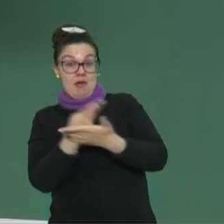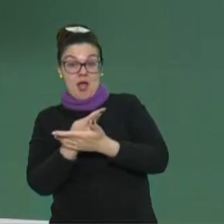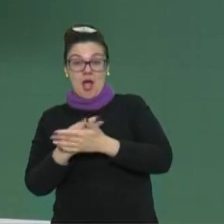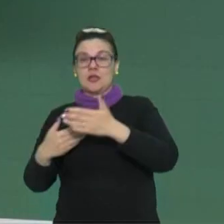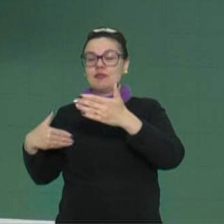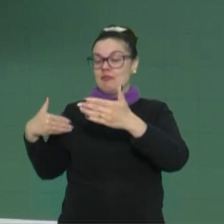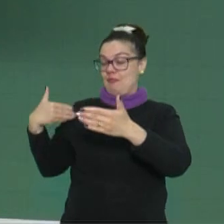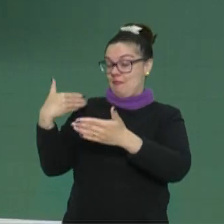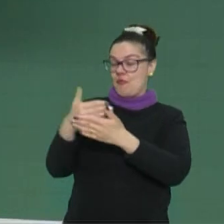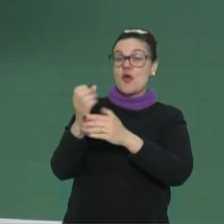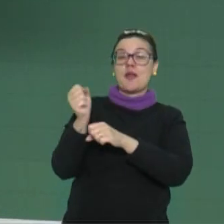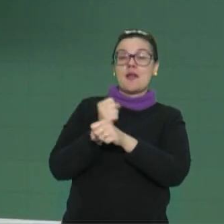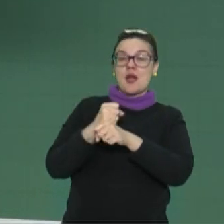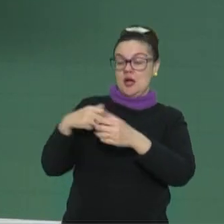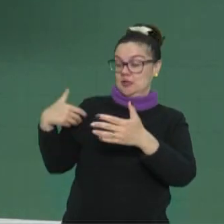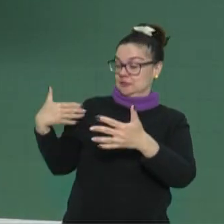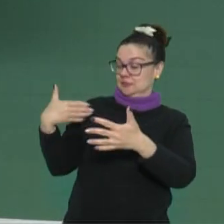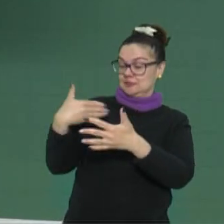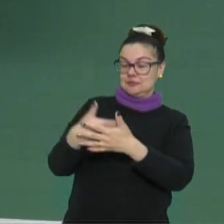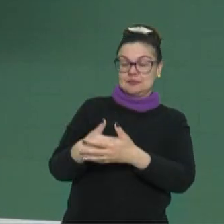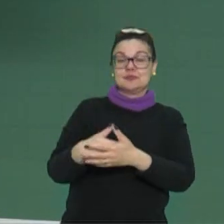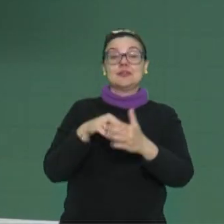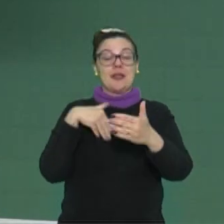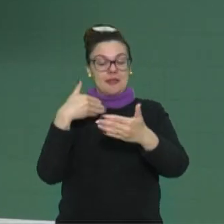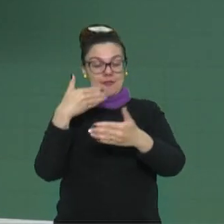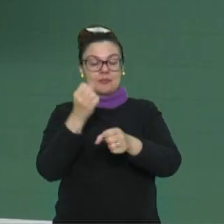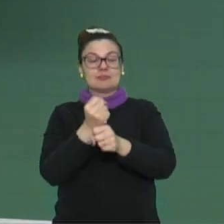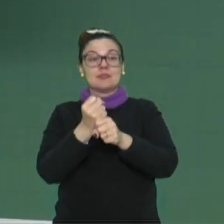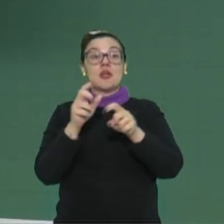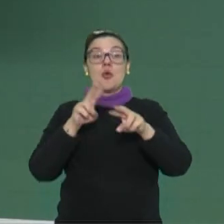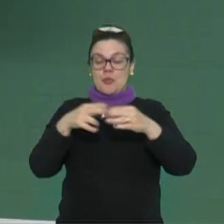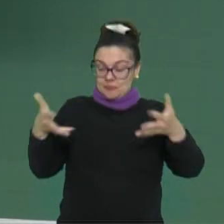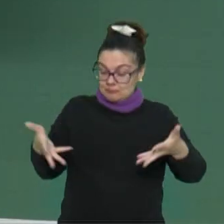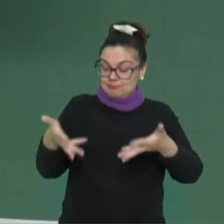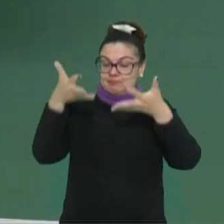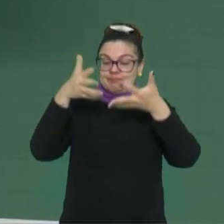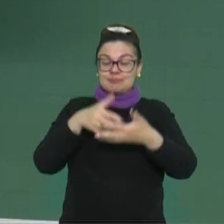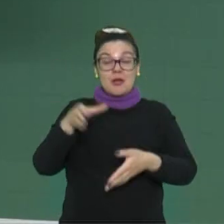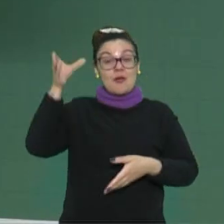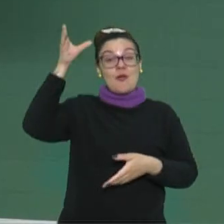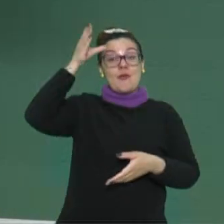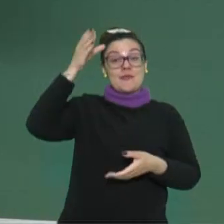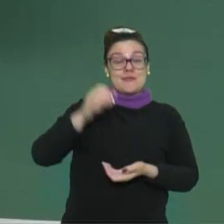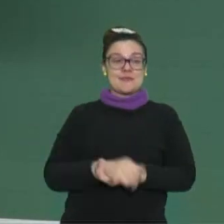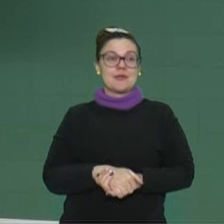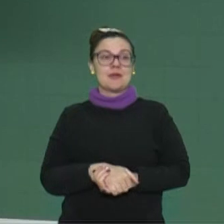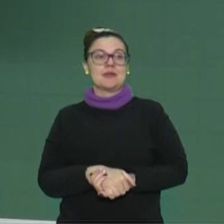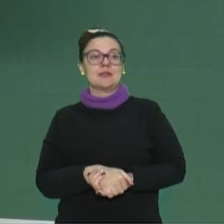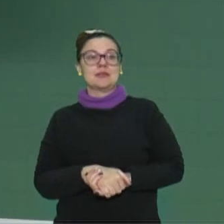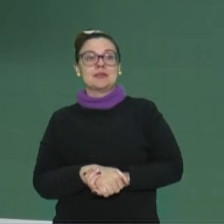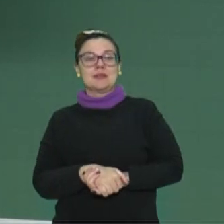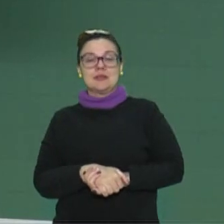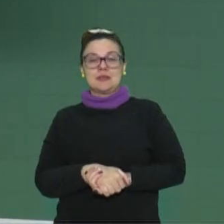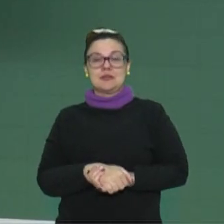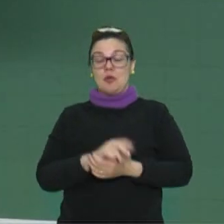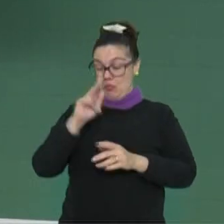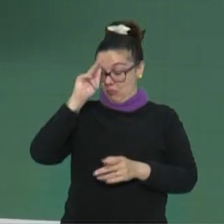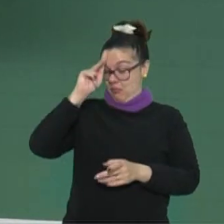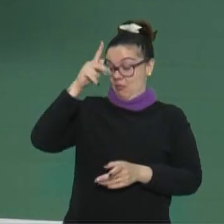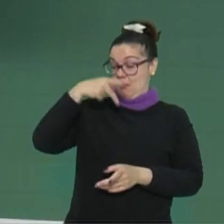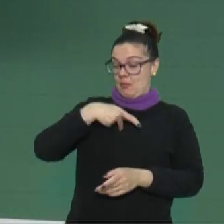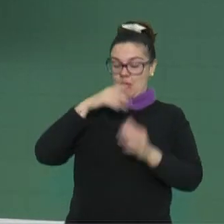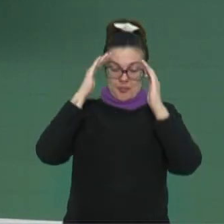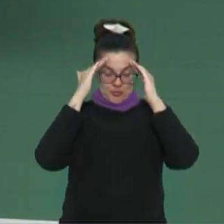passar do tempo e continua sendo construída. Por isso, a evolução do espírito, a consciência, né? Subjetivo, objetivo